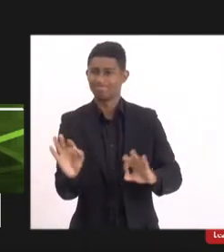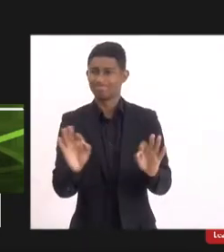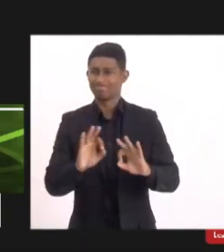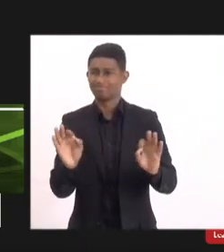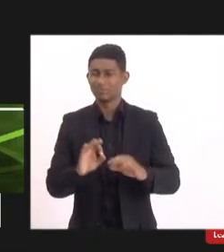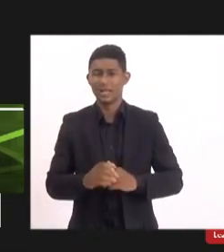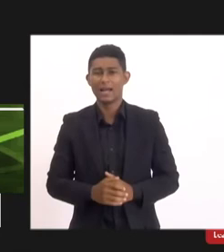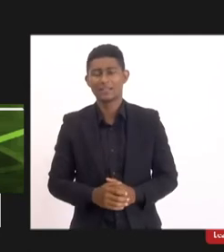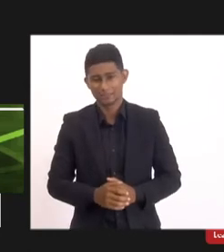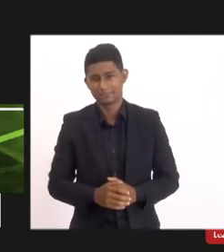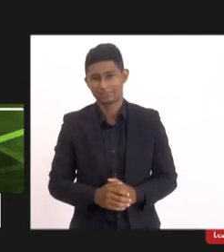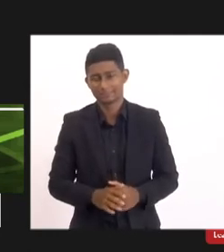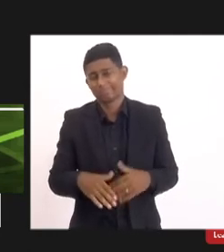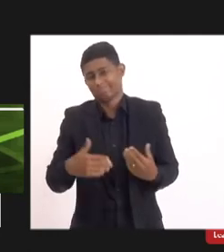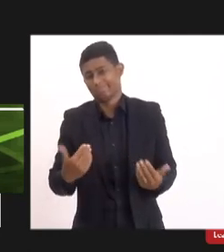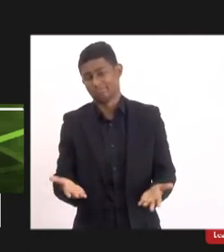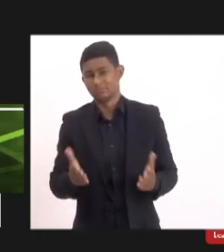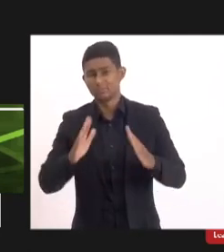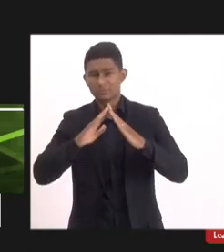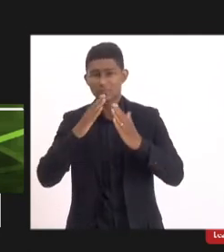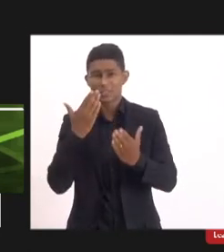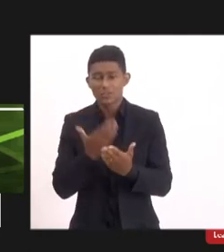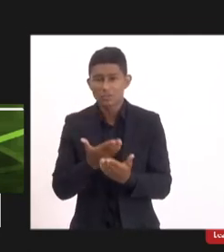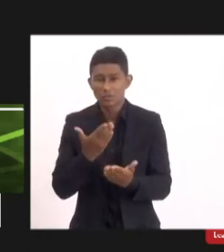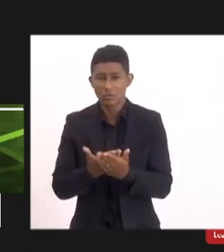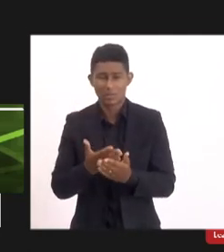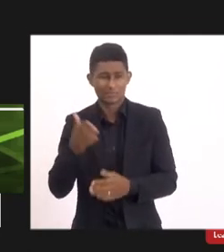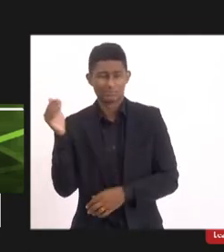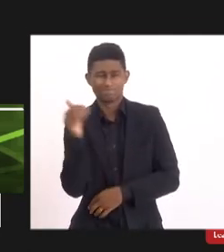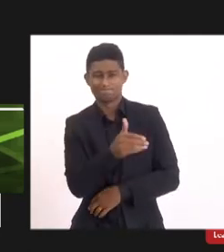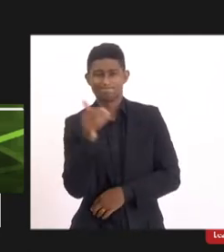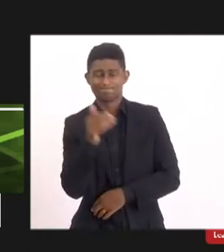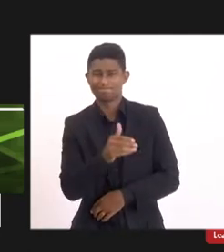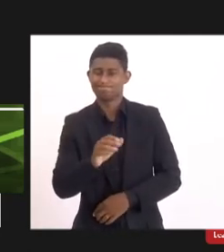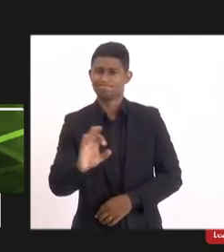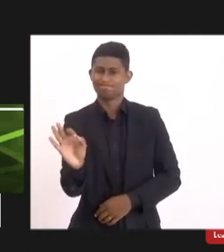E que a distância da escola é